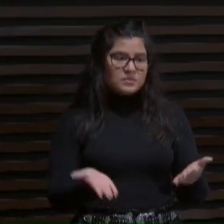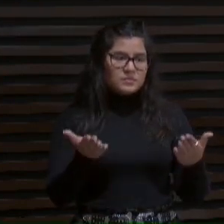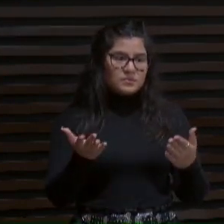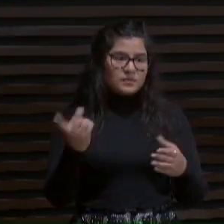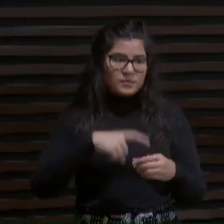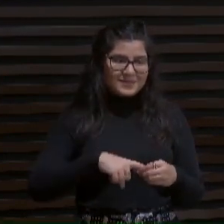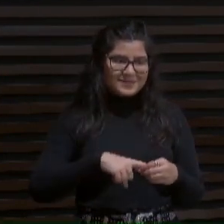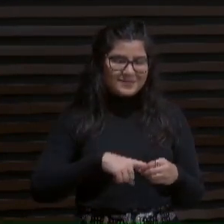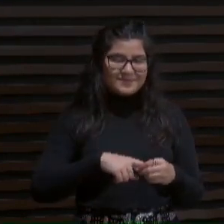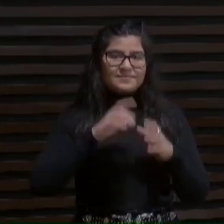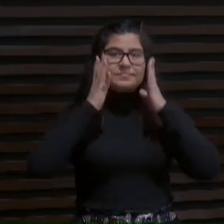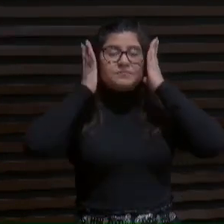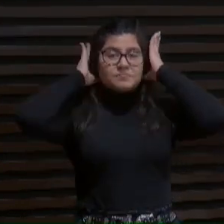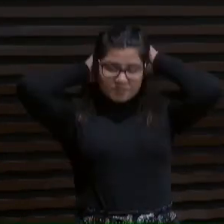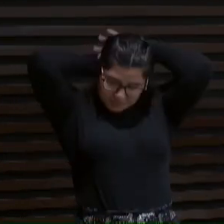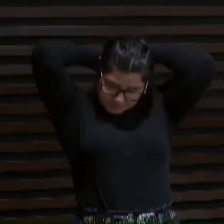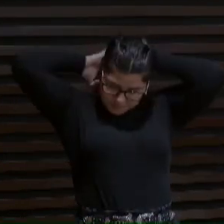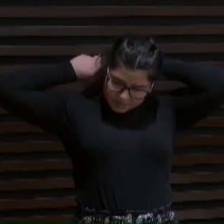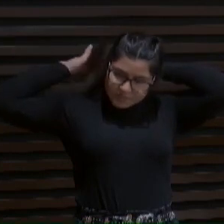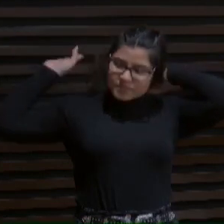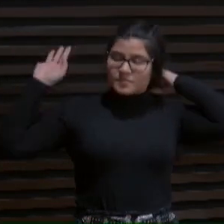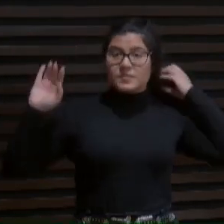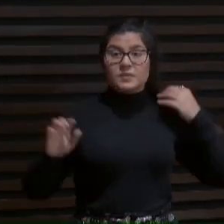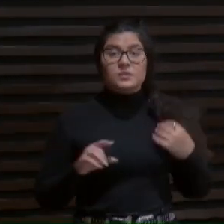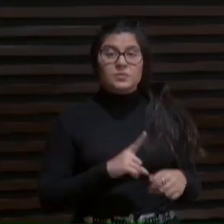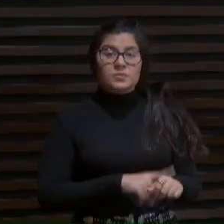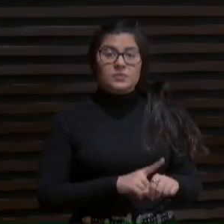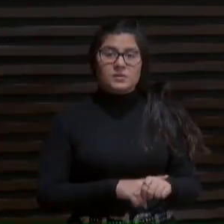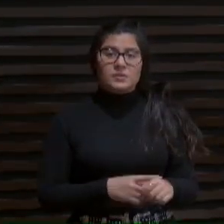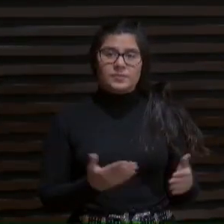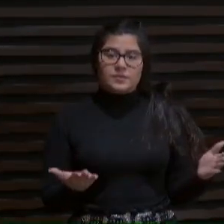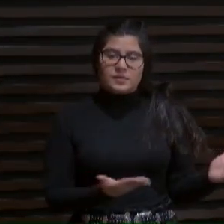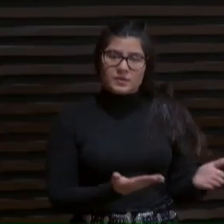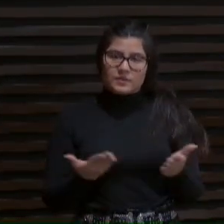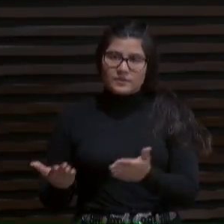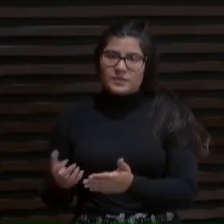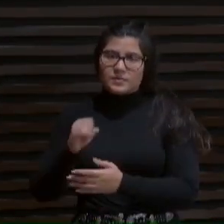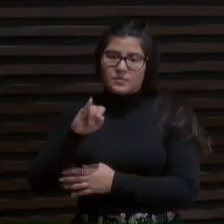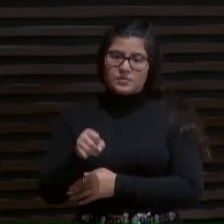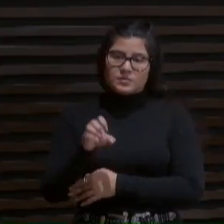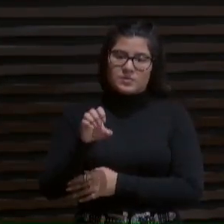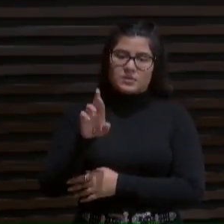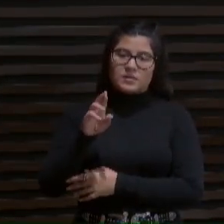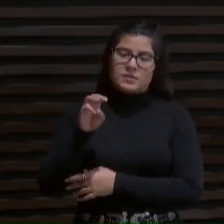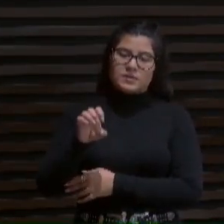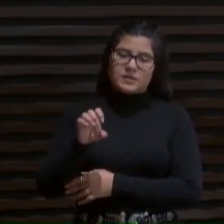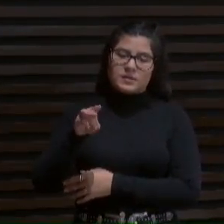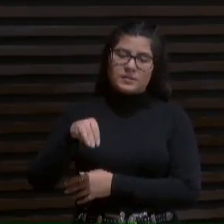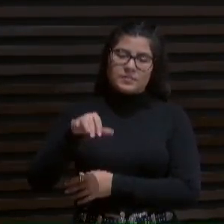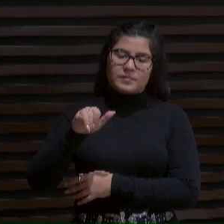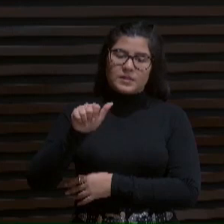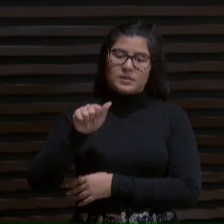Babilônia. E é curioso, sabe o quê? Que quando eles são levados para lá, Jeremias compra um pequeno terreno